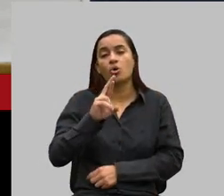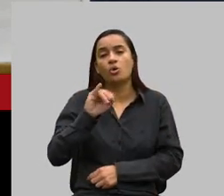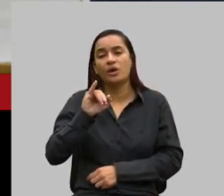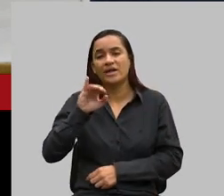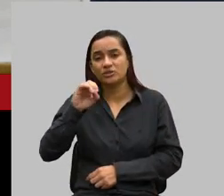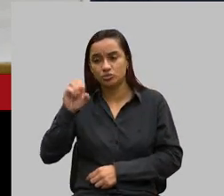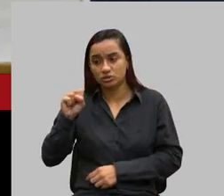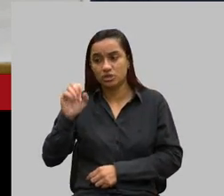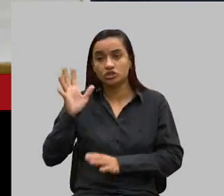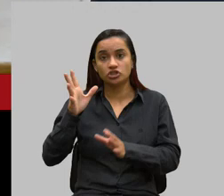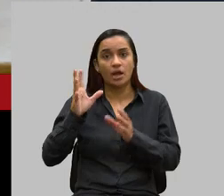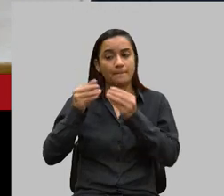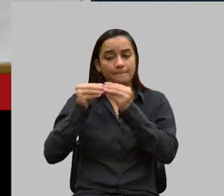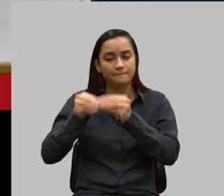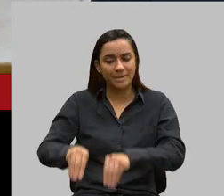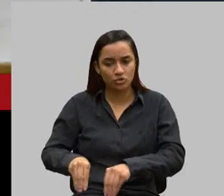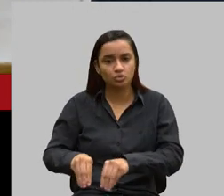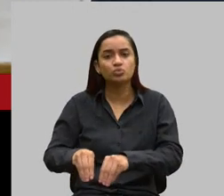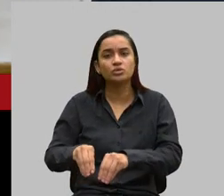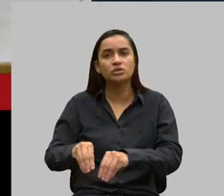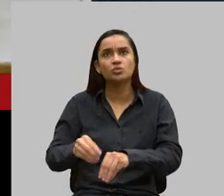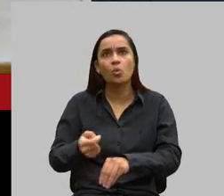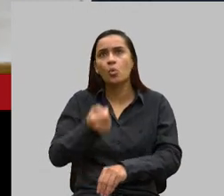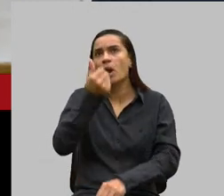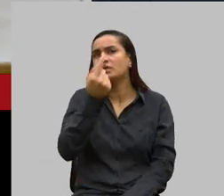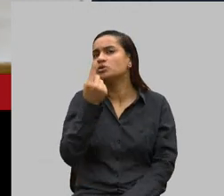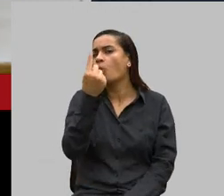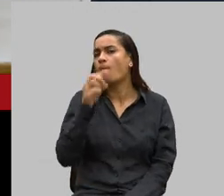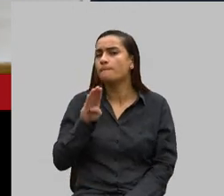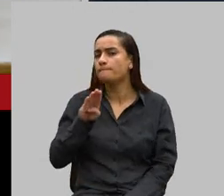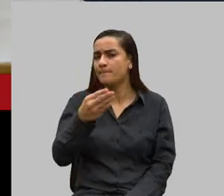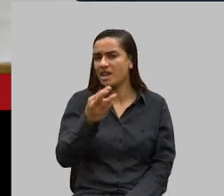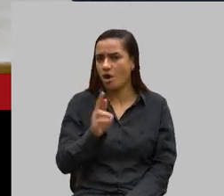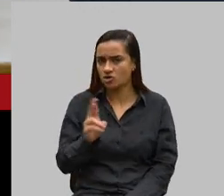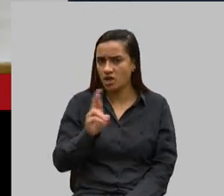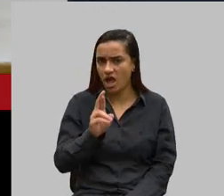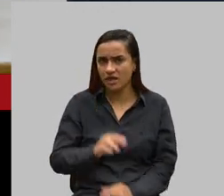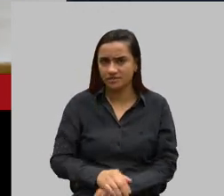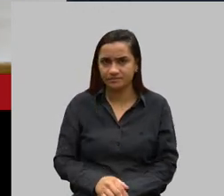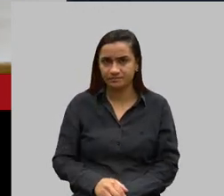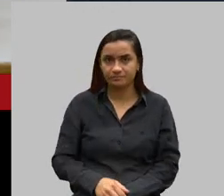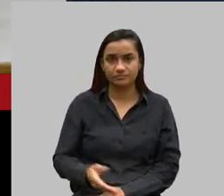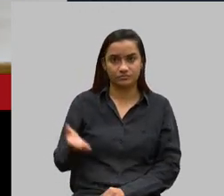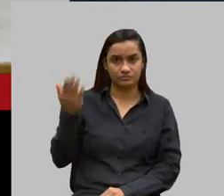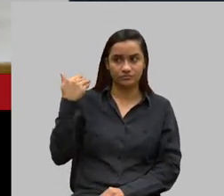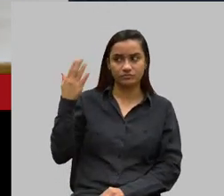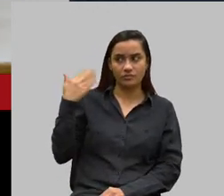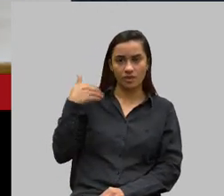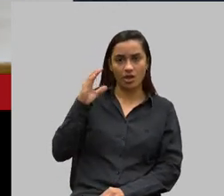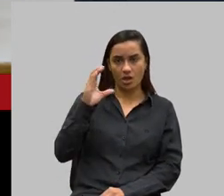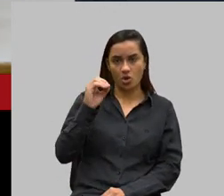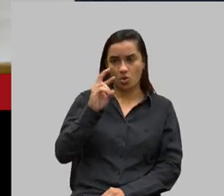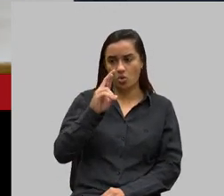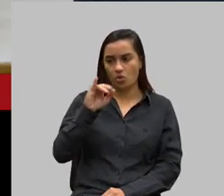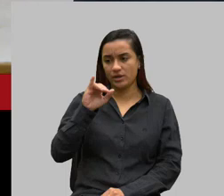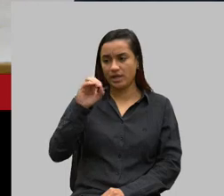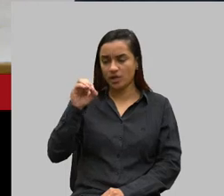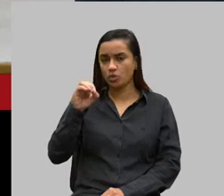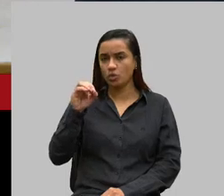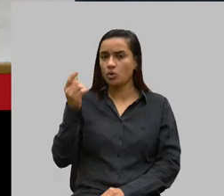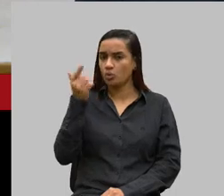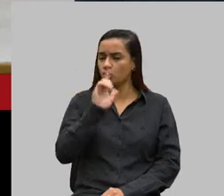bilhão deais um correio que tava dando lucro